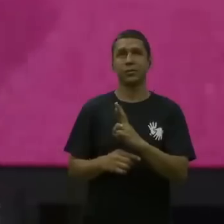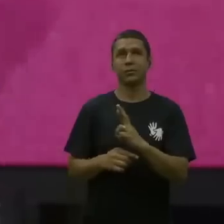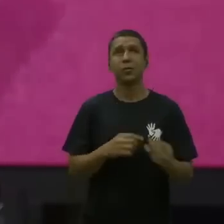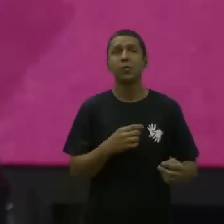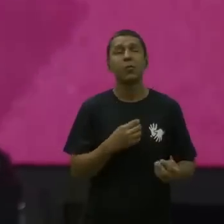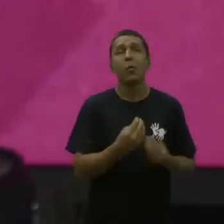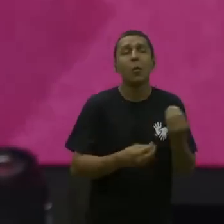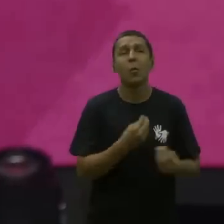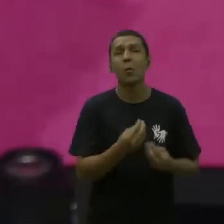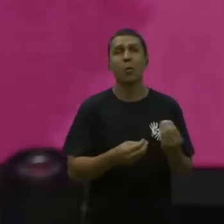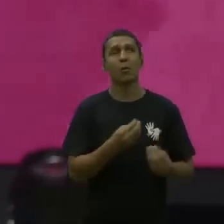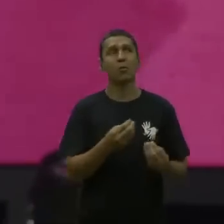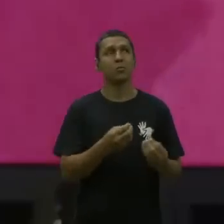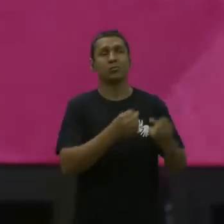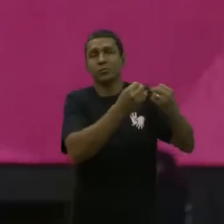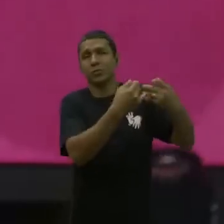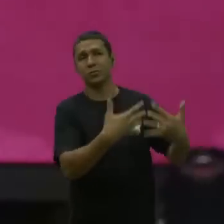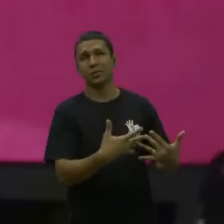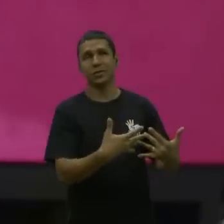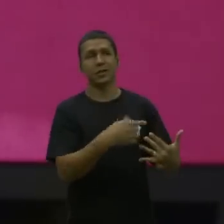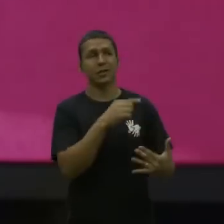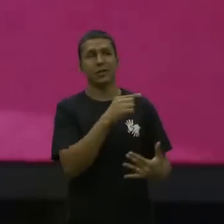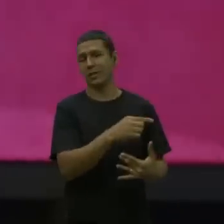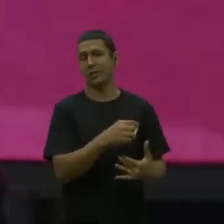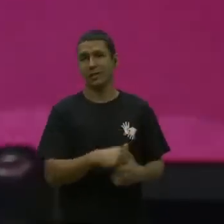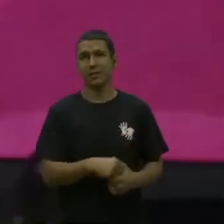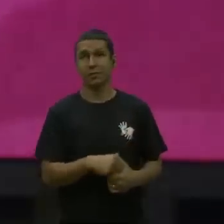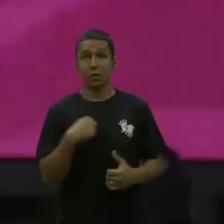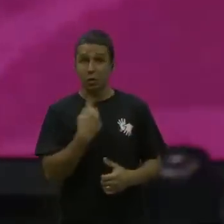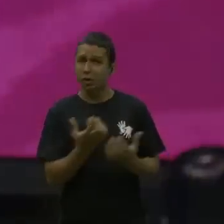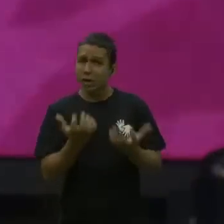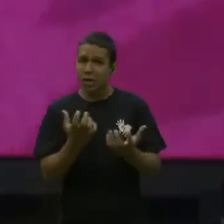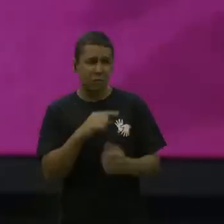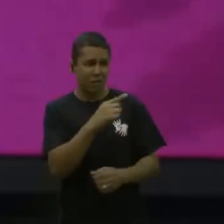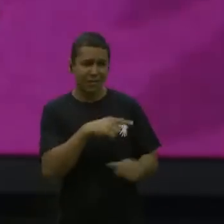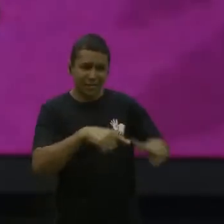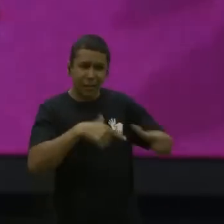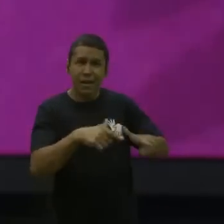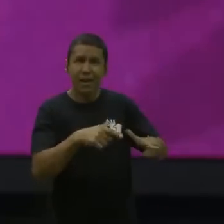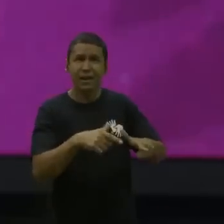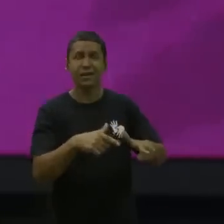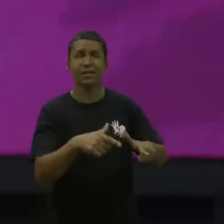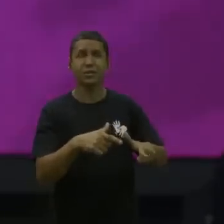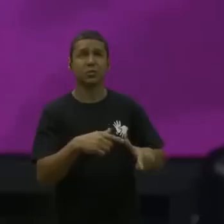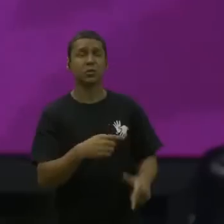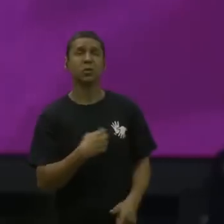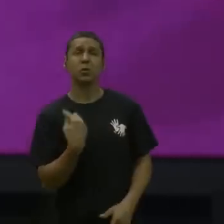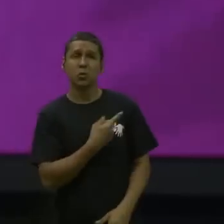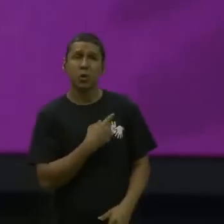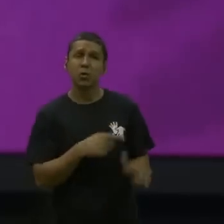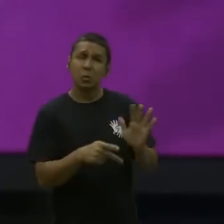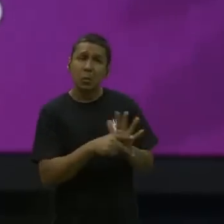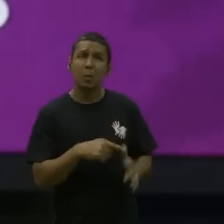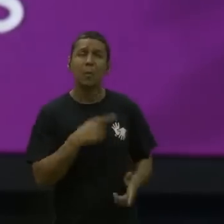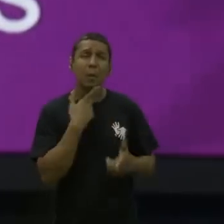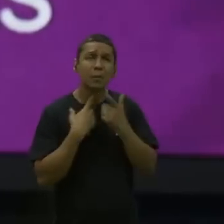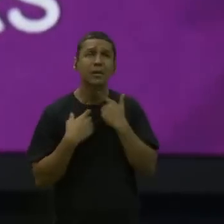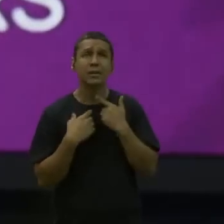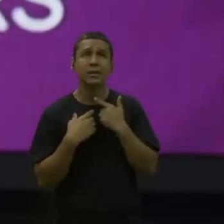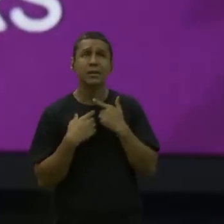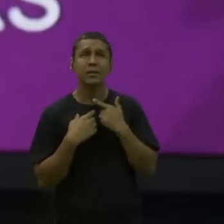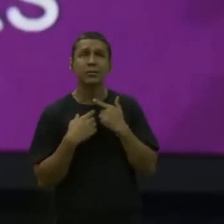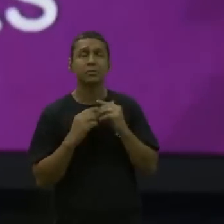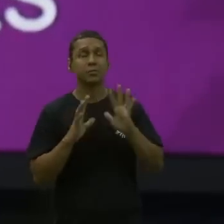ele trabalha, sendo que nós esperávamos que ele trabalhasse de uma outra forma. A minha pergunta é: o que que a